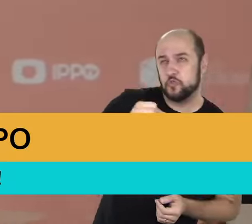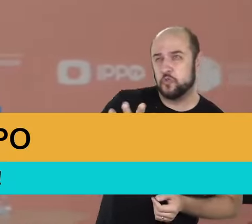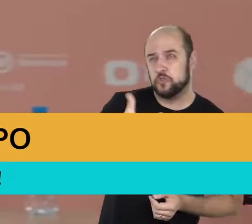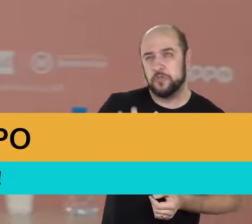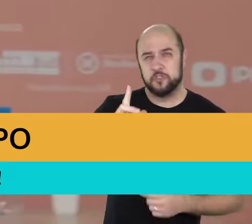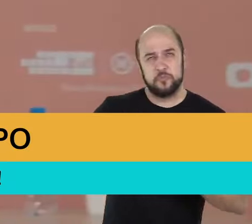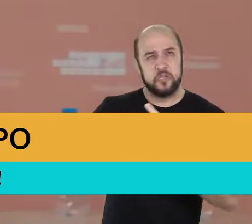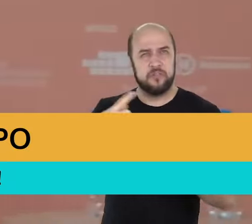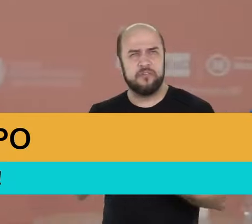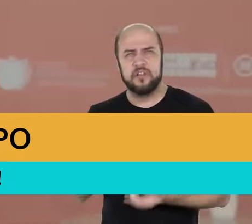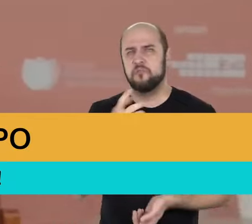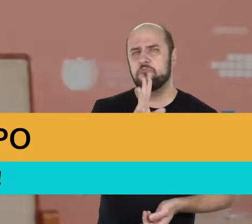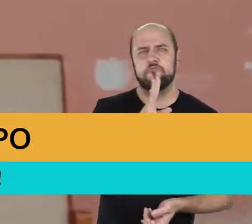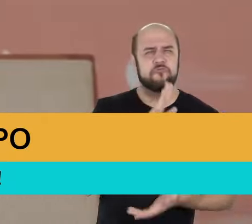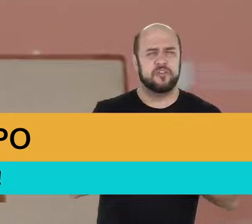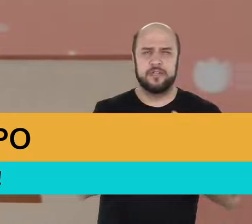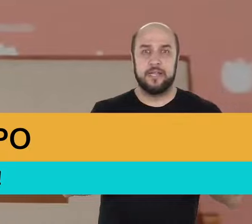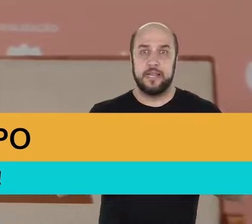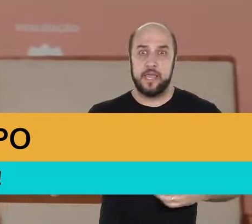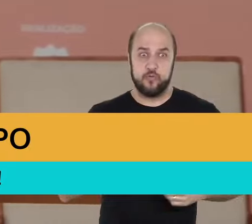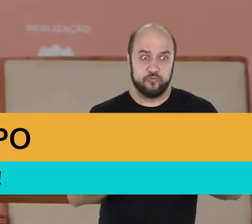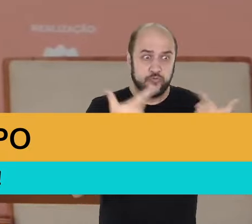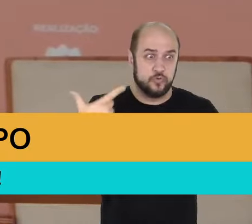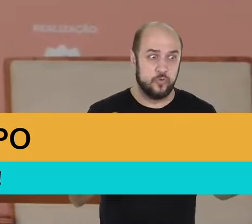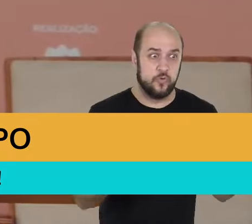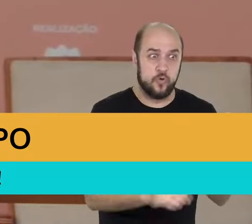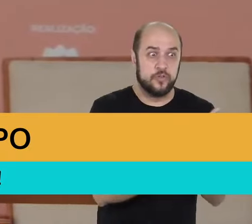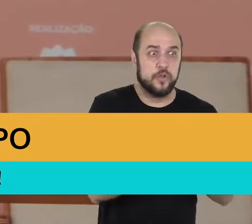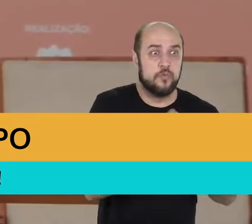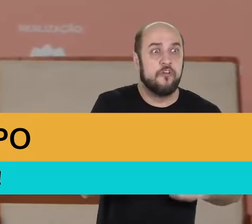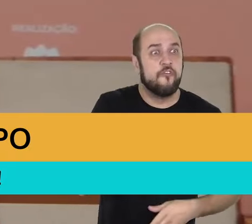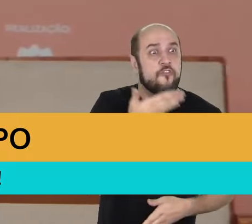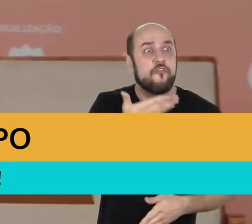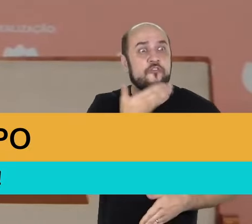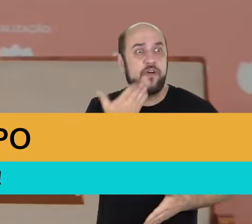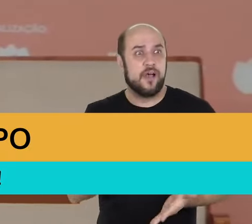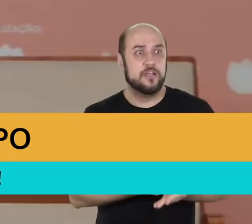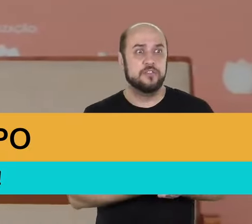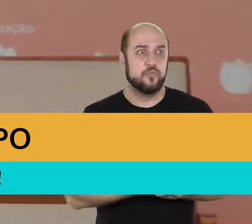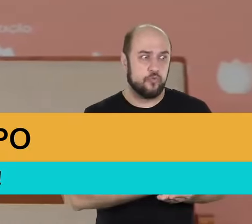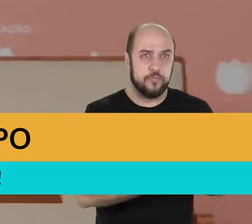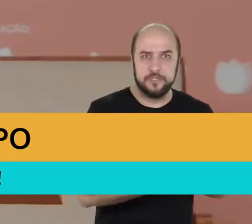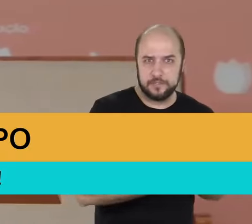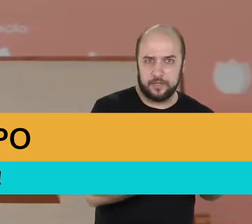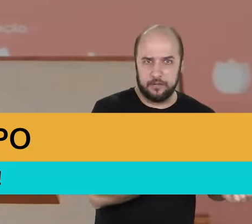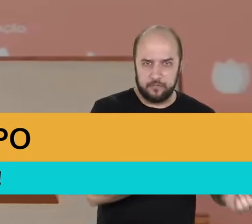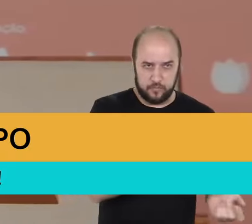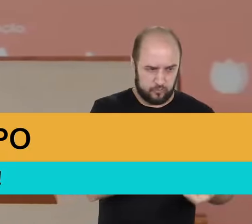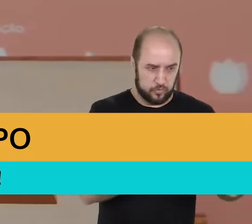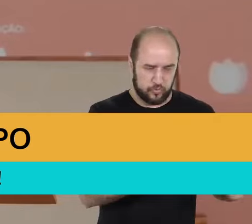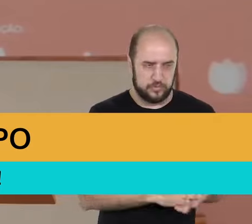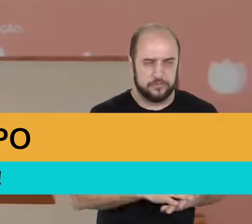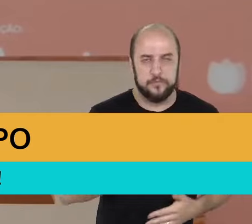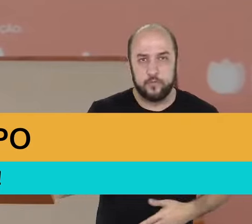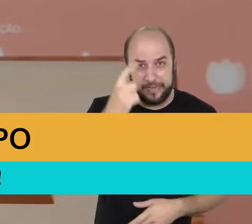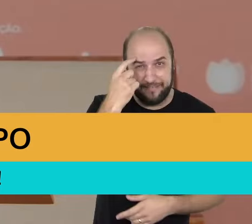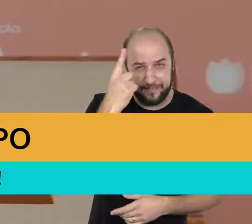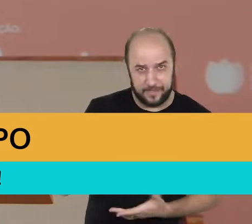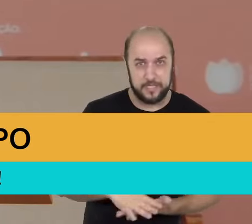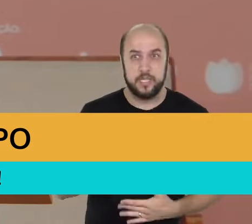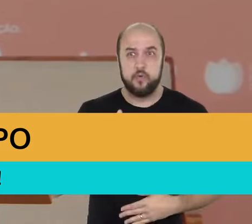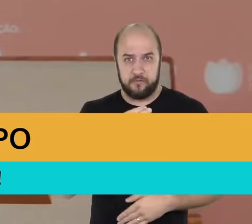2018 para 2019, ninguém conhecia muito bem ainda. Eu descobri porque era fácil de entrar, fácil de cadastrar o produto. Aí eu tive uma ideia, eu falei assim, eu estava